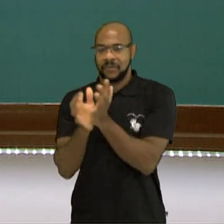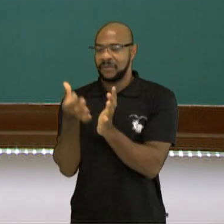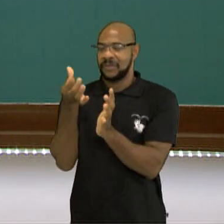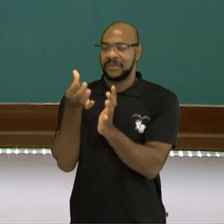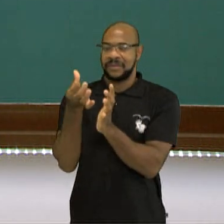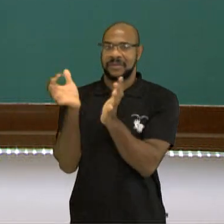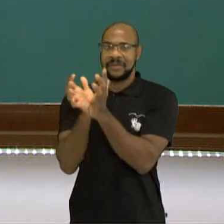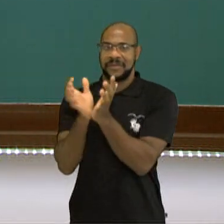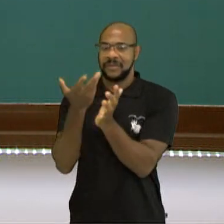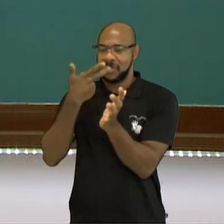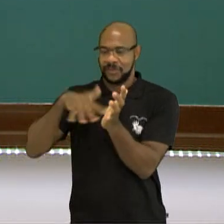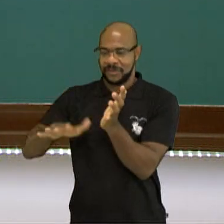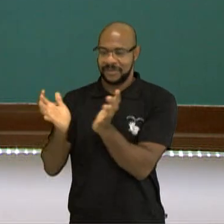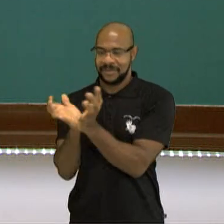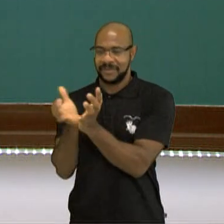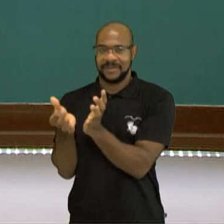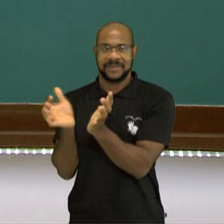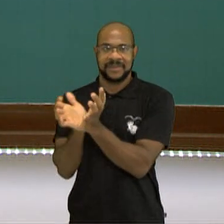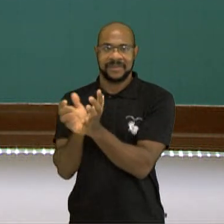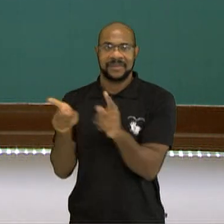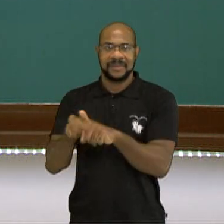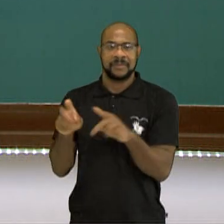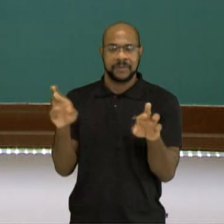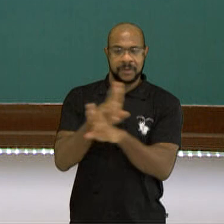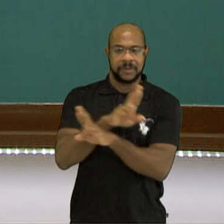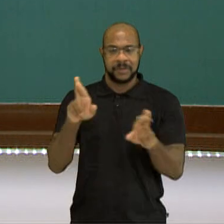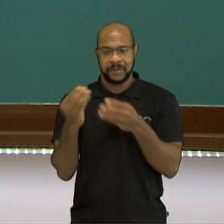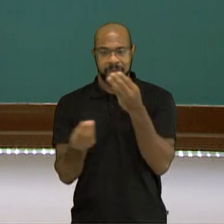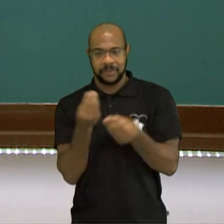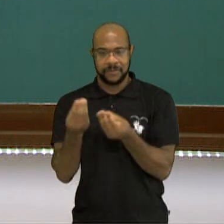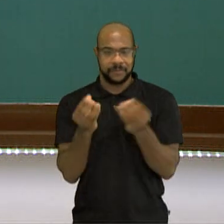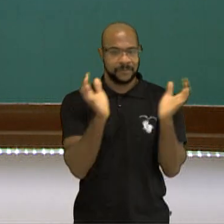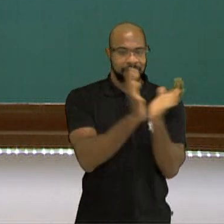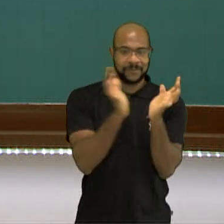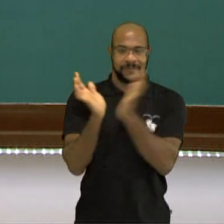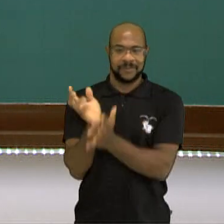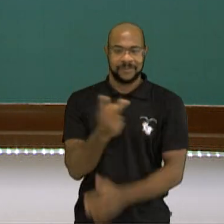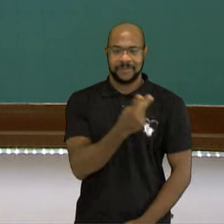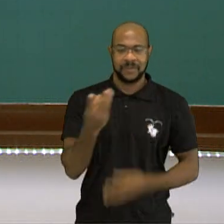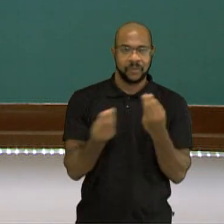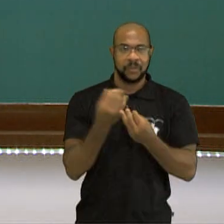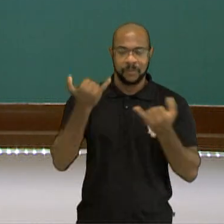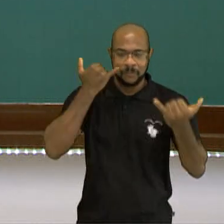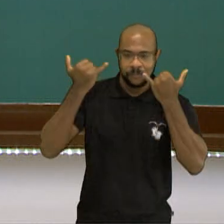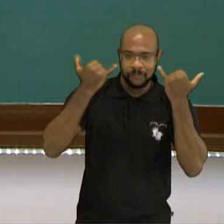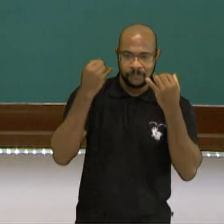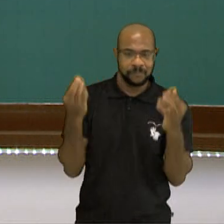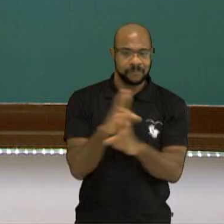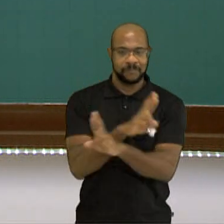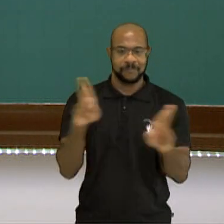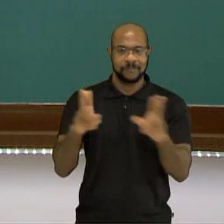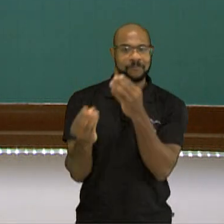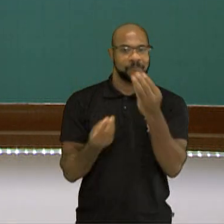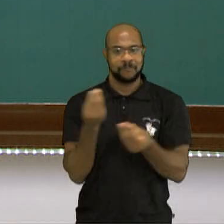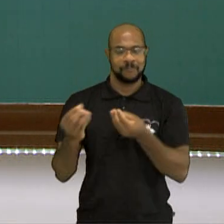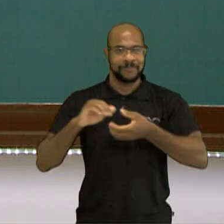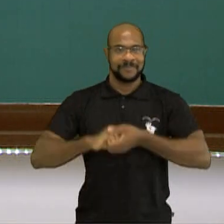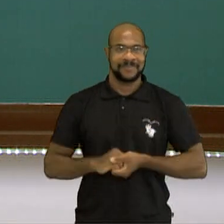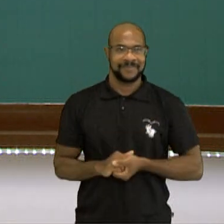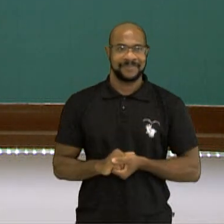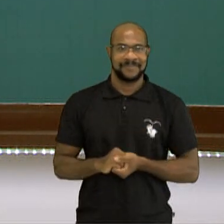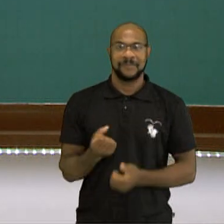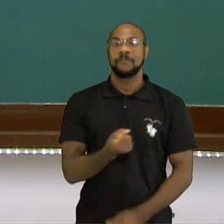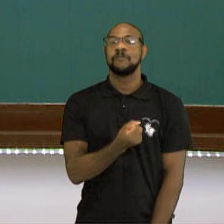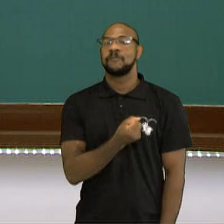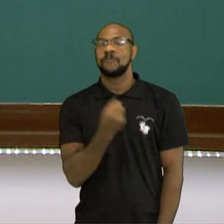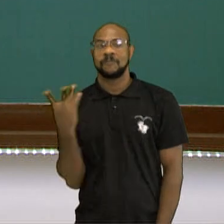crianças e as seguintes relações. Então, como essas informações se relacionam? Nem vamos fazer conta